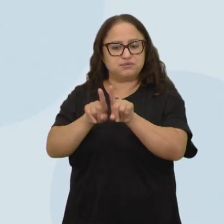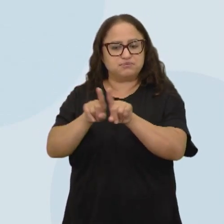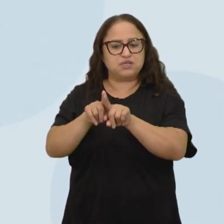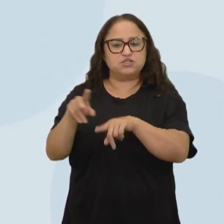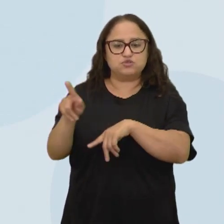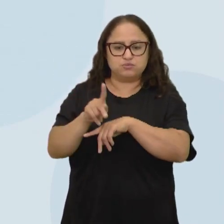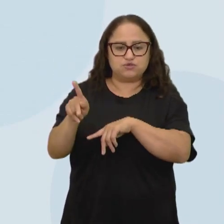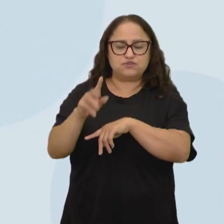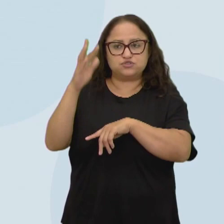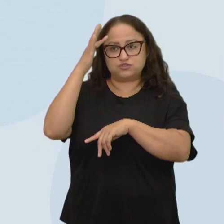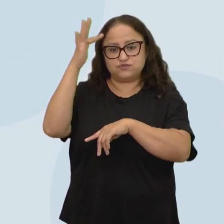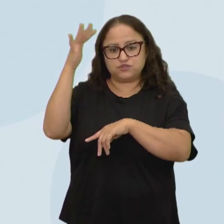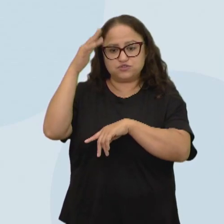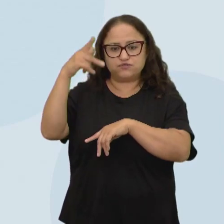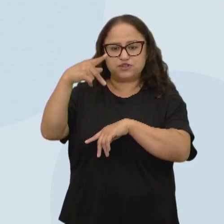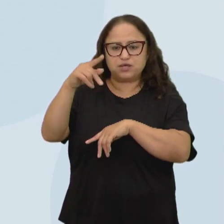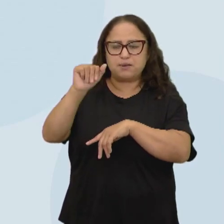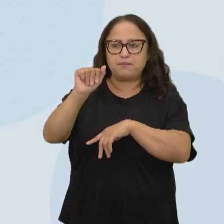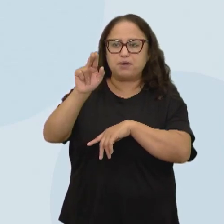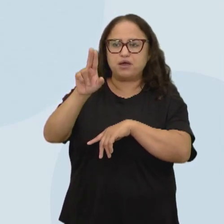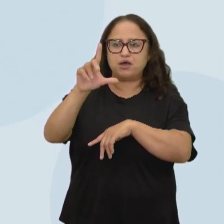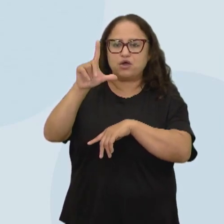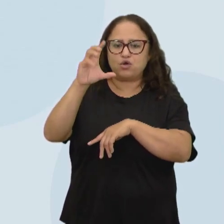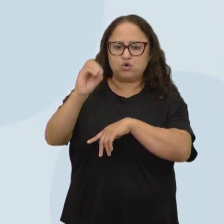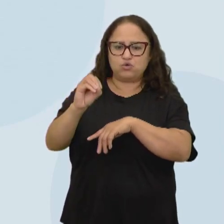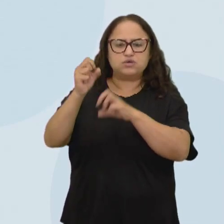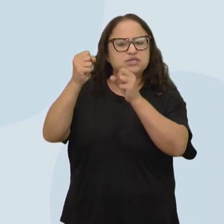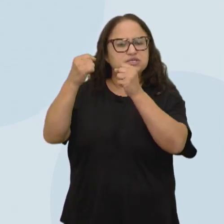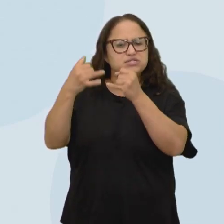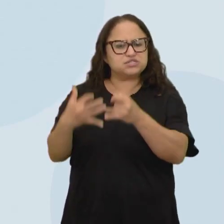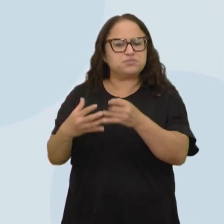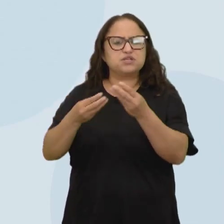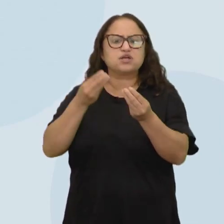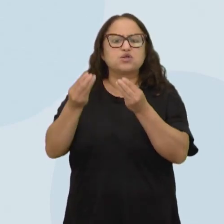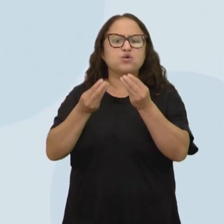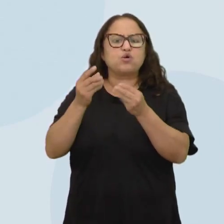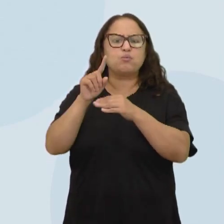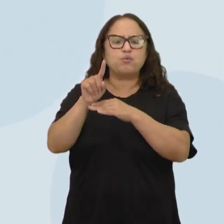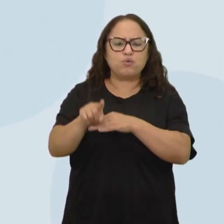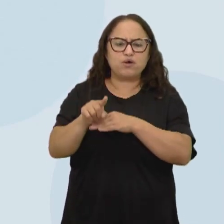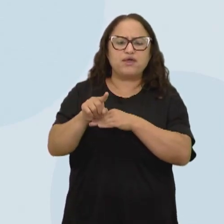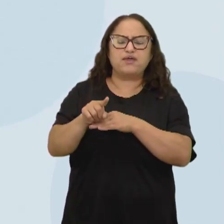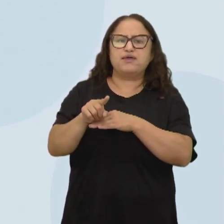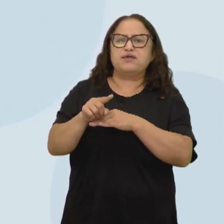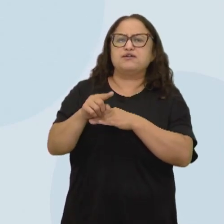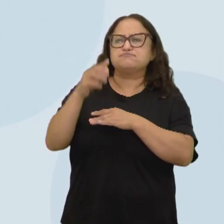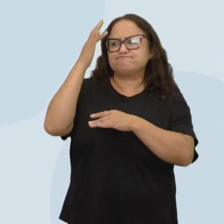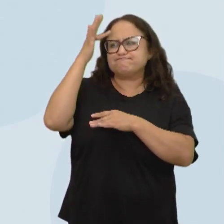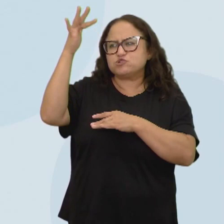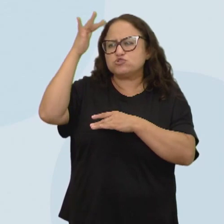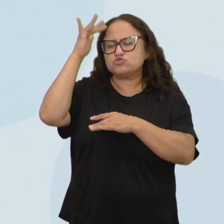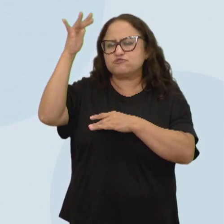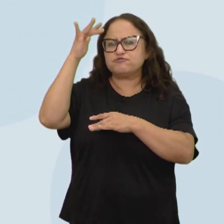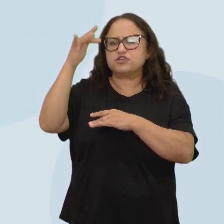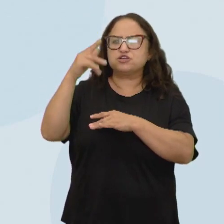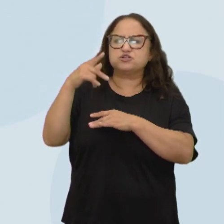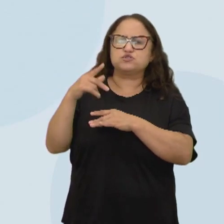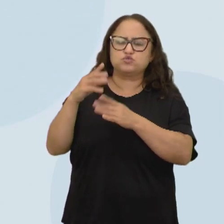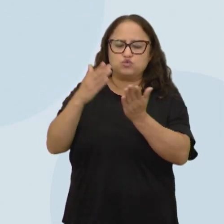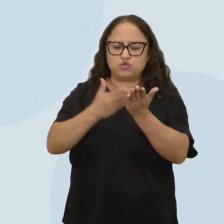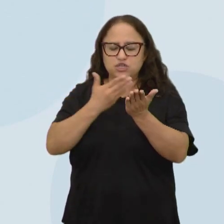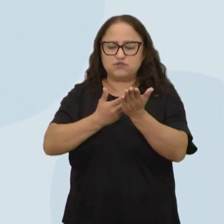de filosofia, em que ele conversa um pouco sobre filosofia na obra O Pequeno Príncipe. E, por